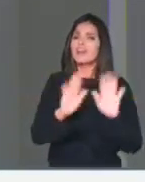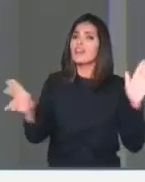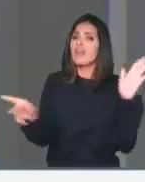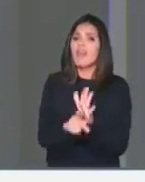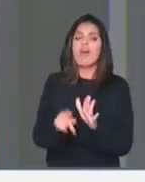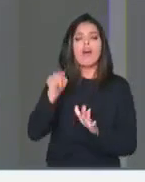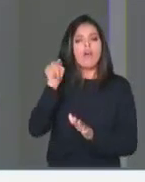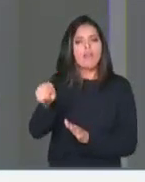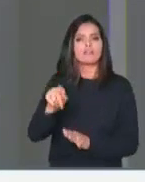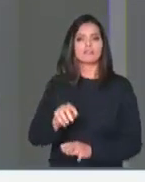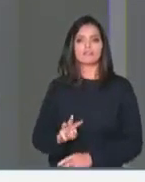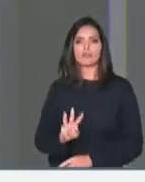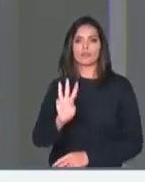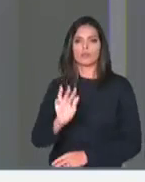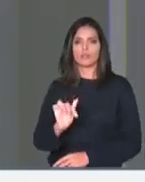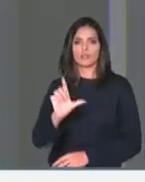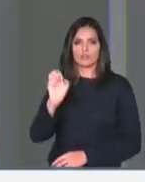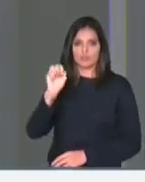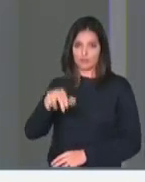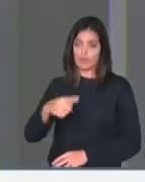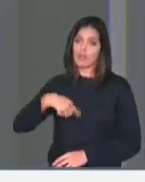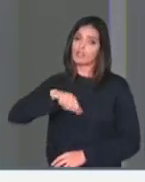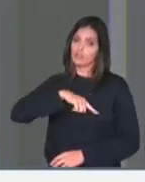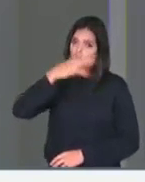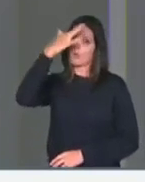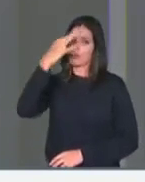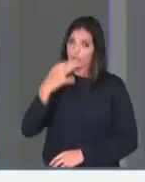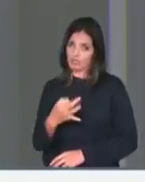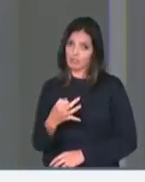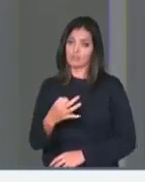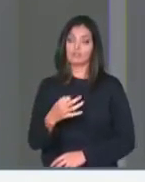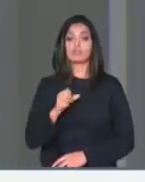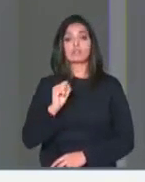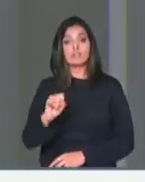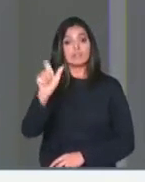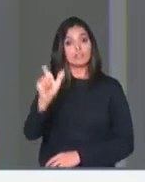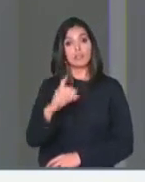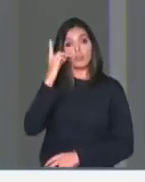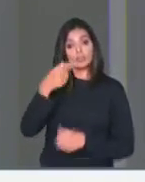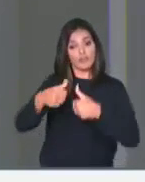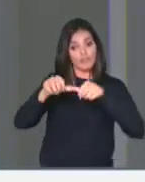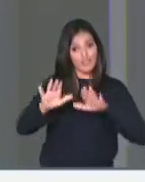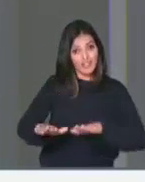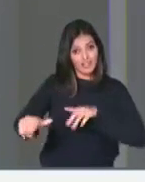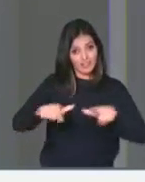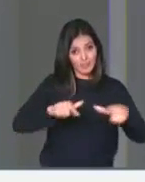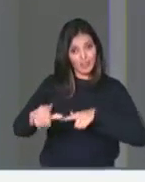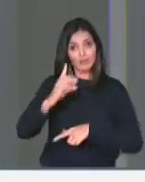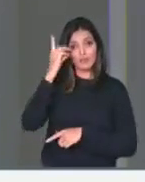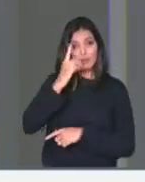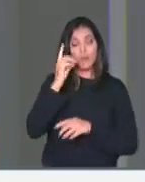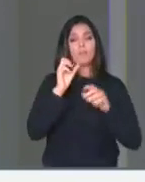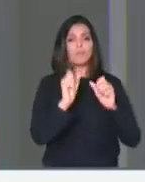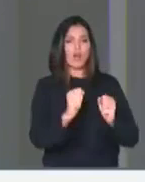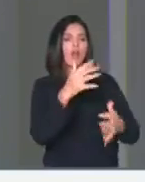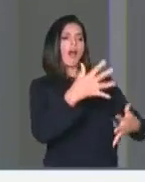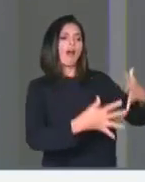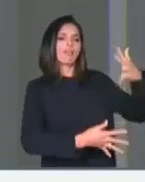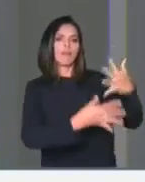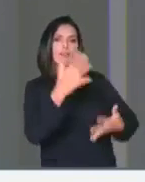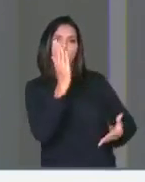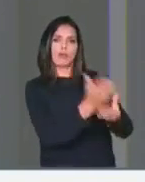caso específico e no caso específico entendemos sem que a manutenção do mandato do deputado poderia colocar em questão o